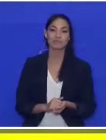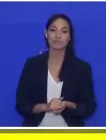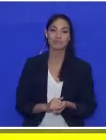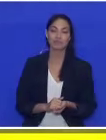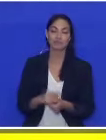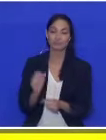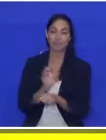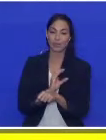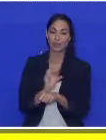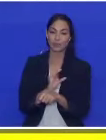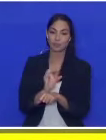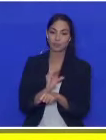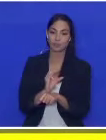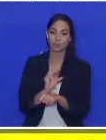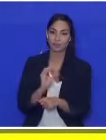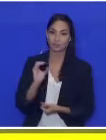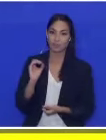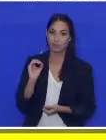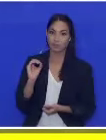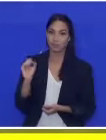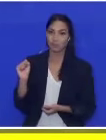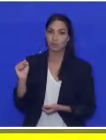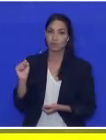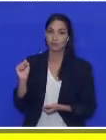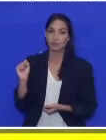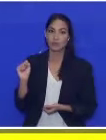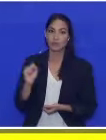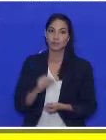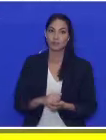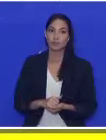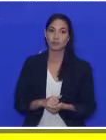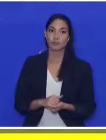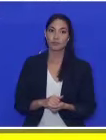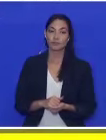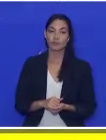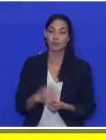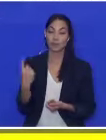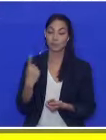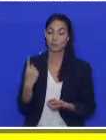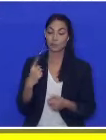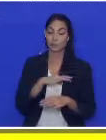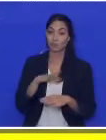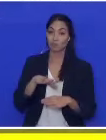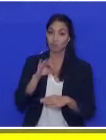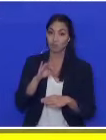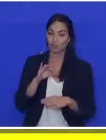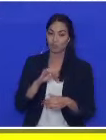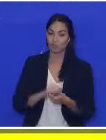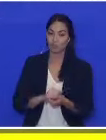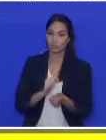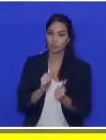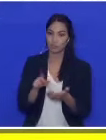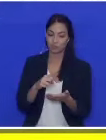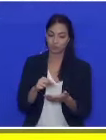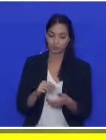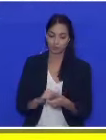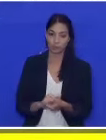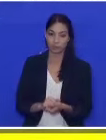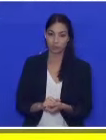Bola cinza, 08. Cinza 08, primeiro número sorteado na Time Mania.